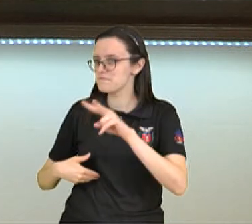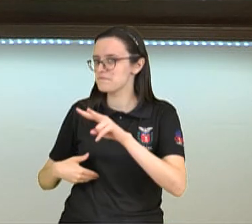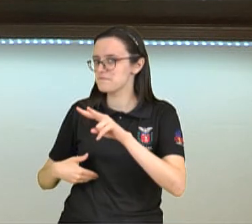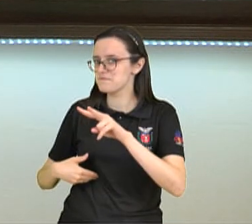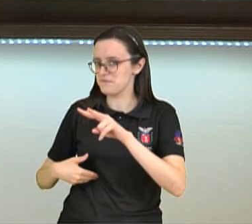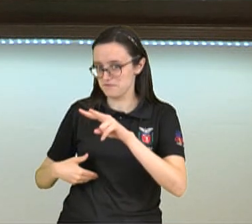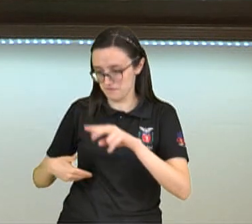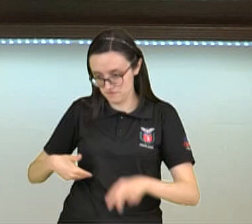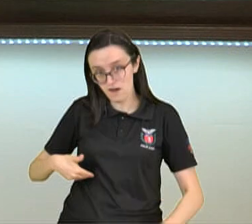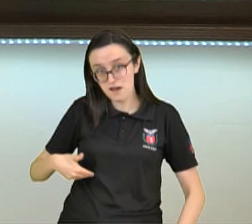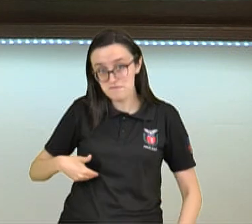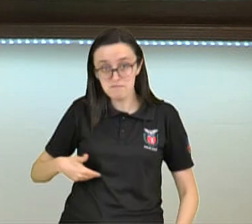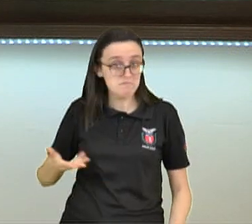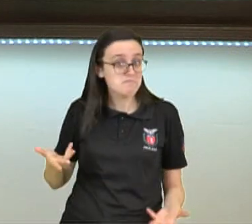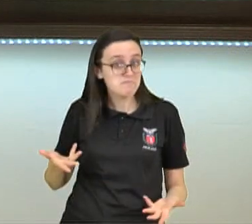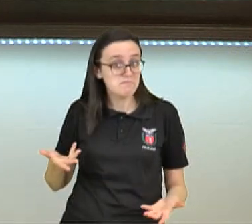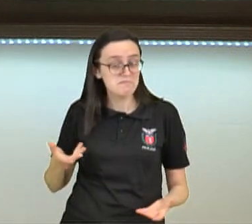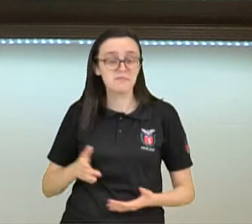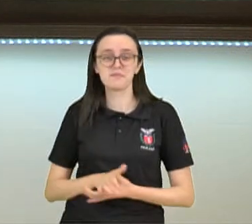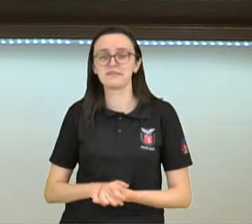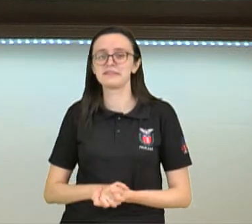fome. Será que é isso?